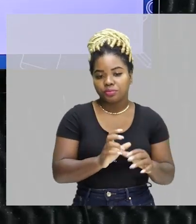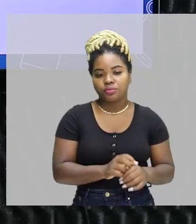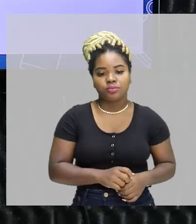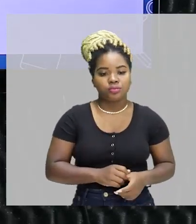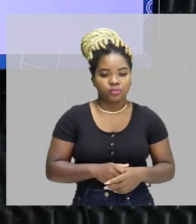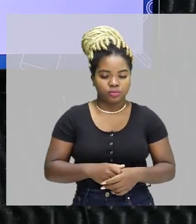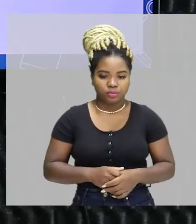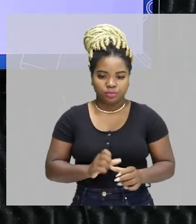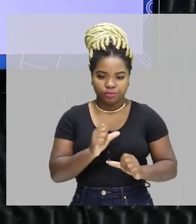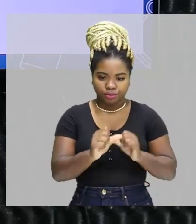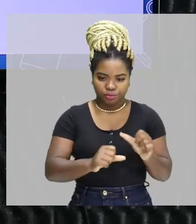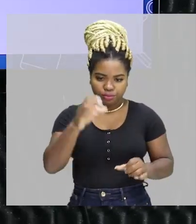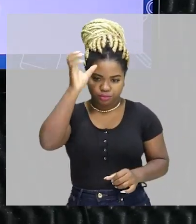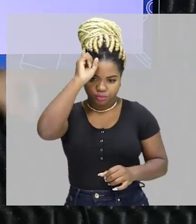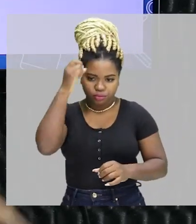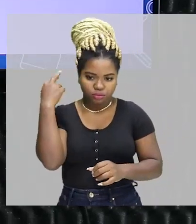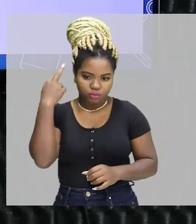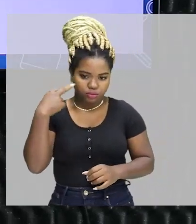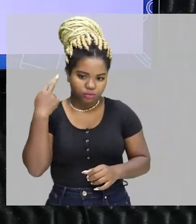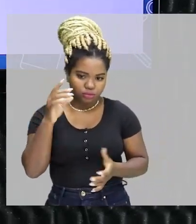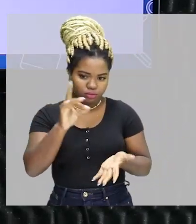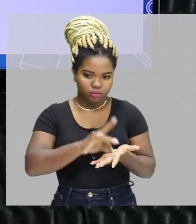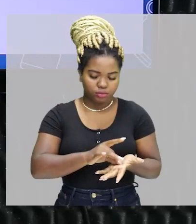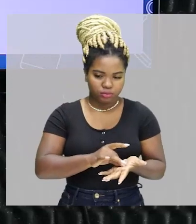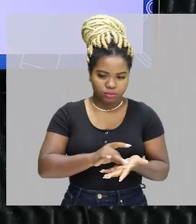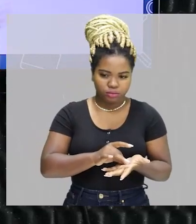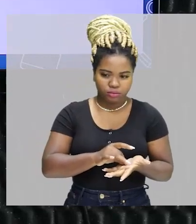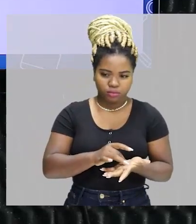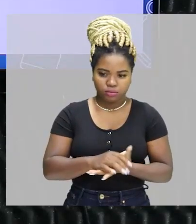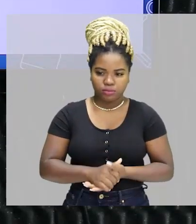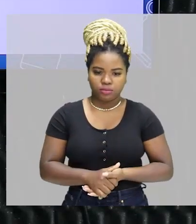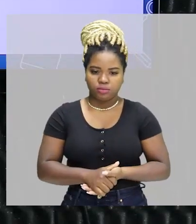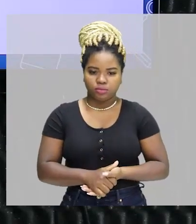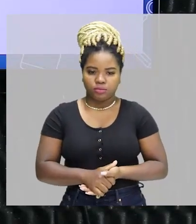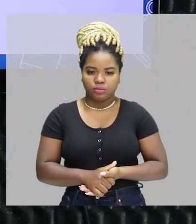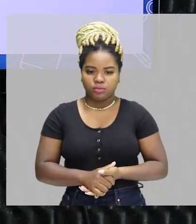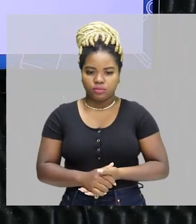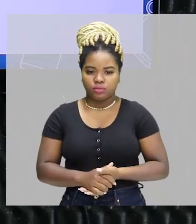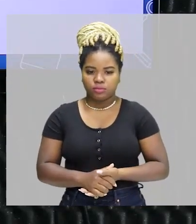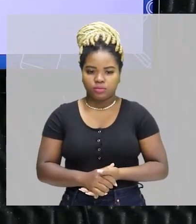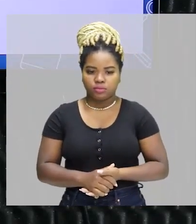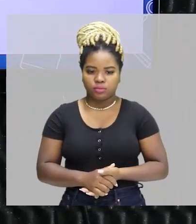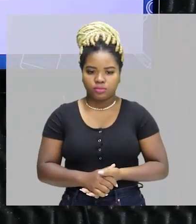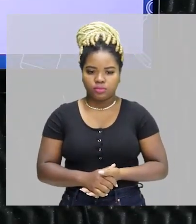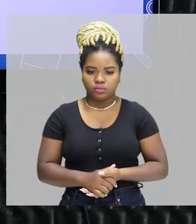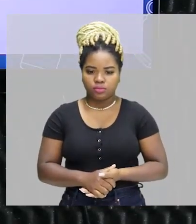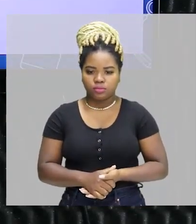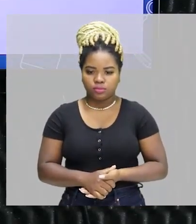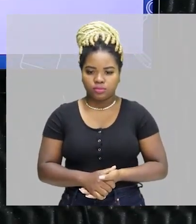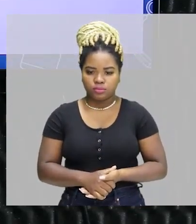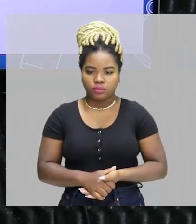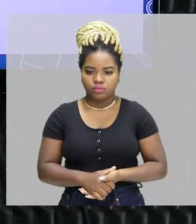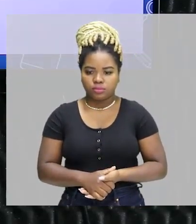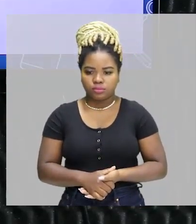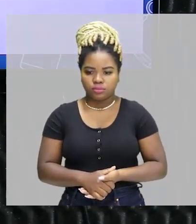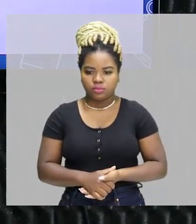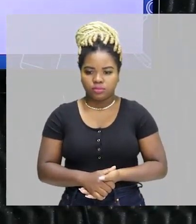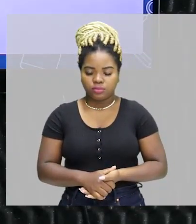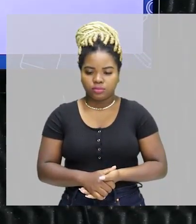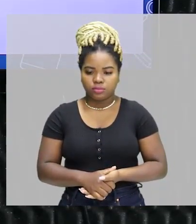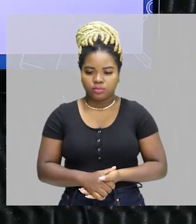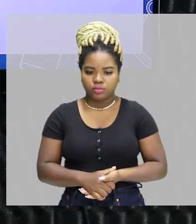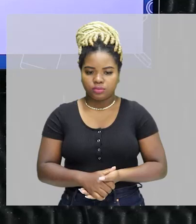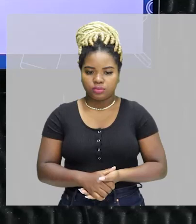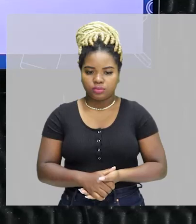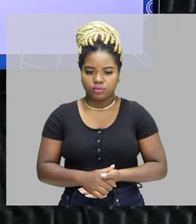imutáveis, e aprender racionalmente a realidade última, composta por formas eternas e imutáveis.